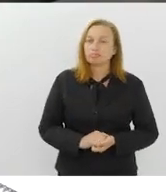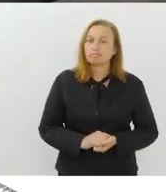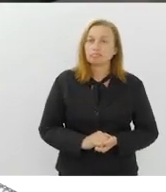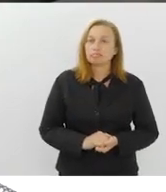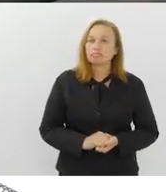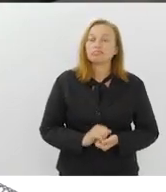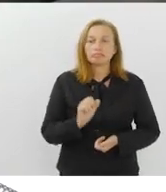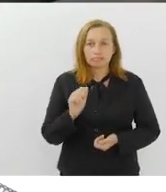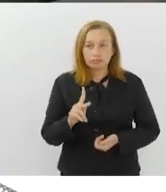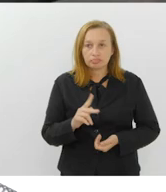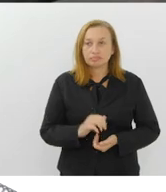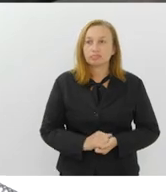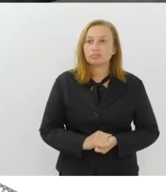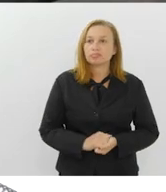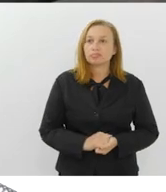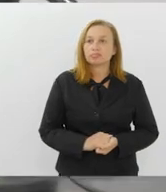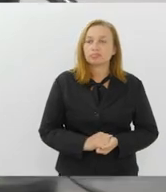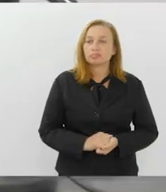Ok.